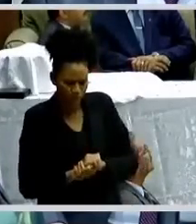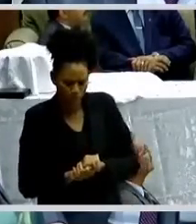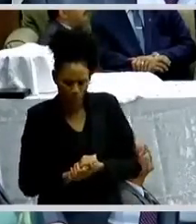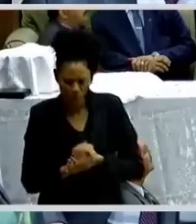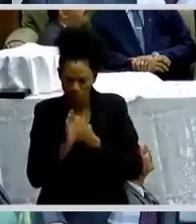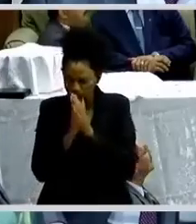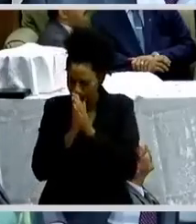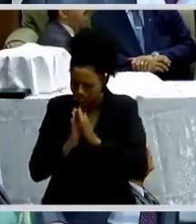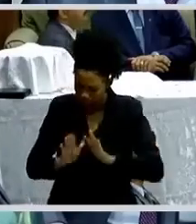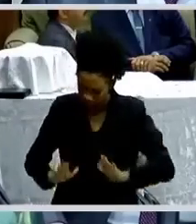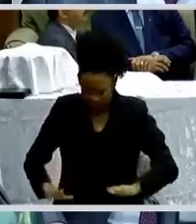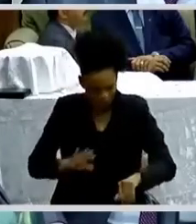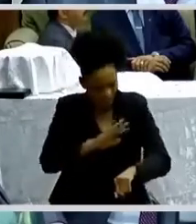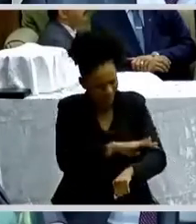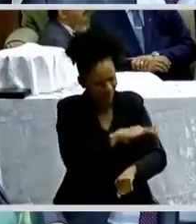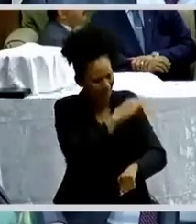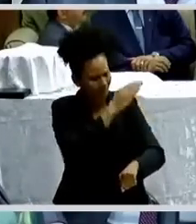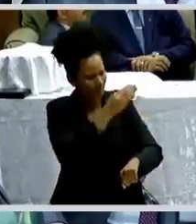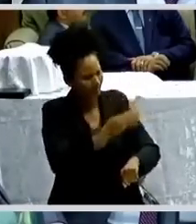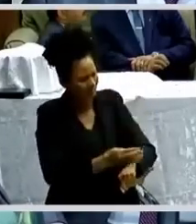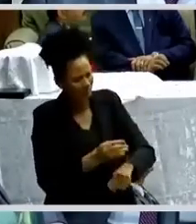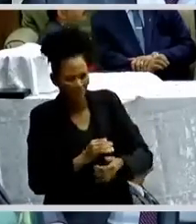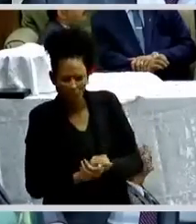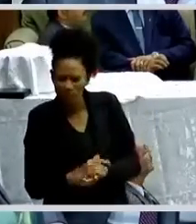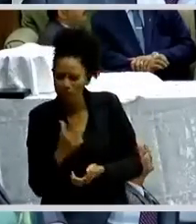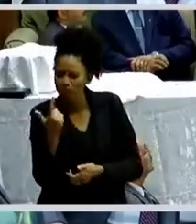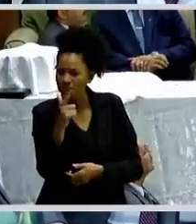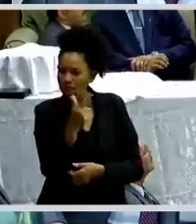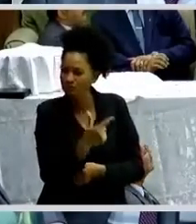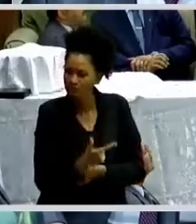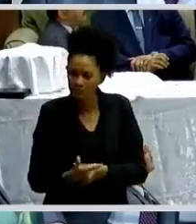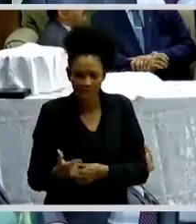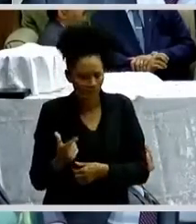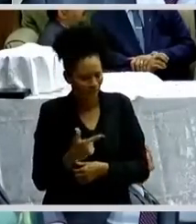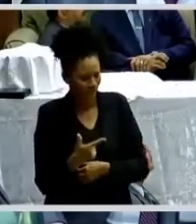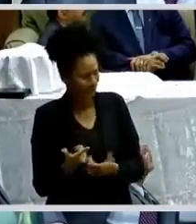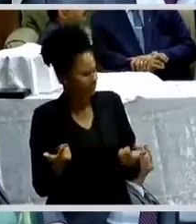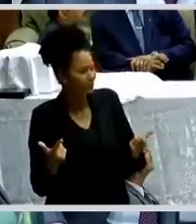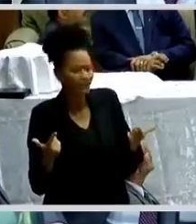Adoravam nos montes, quando não tinha altares.